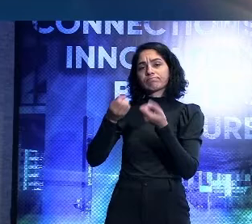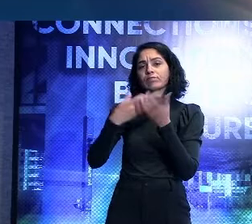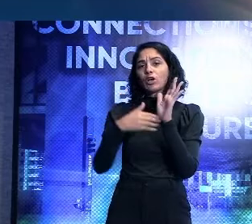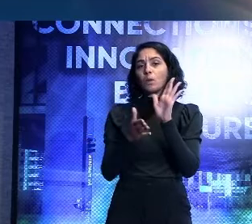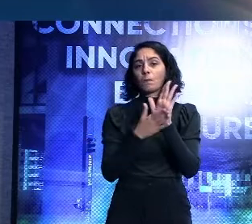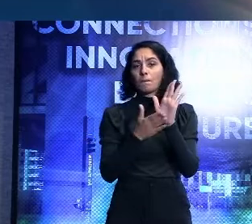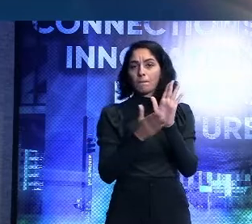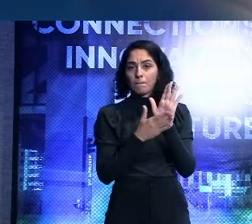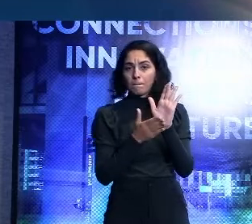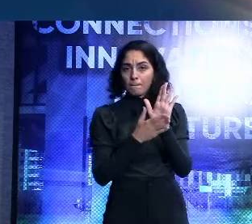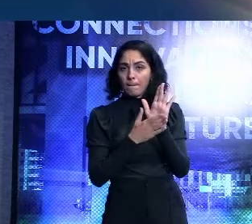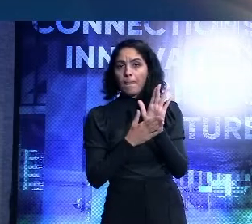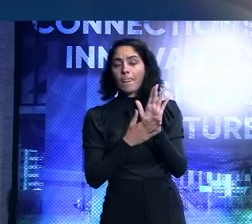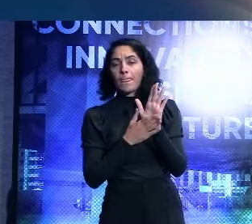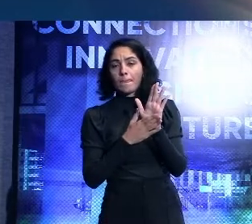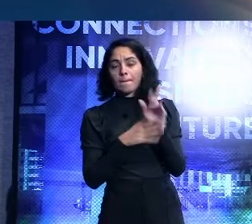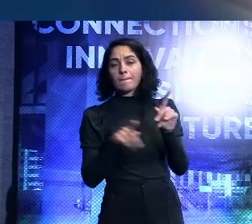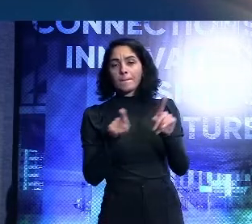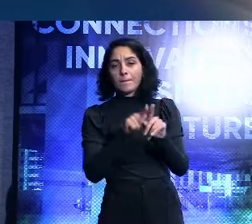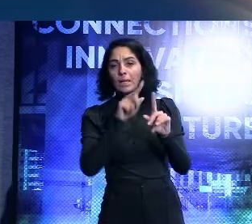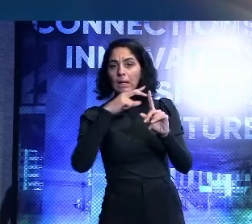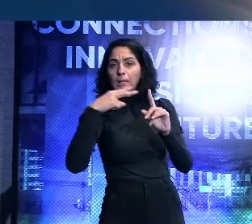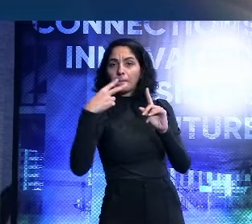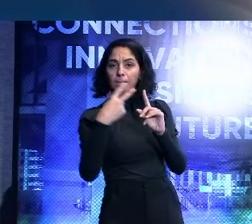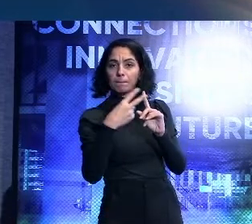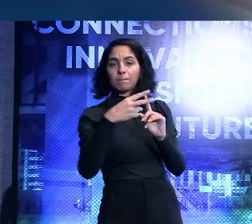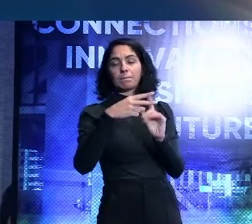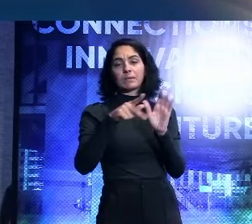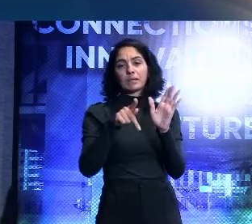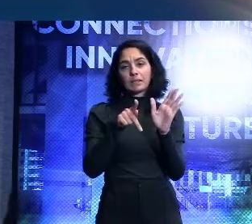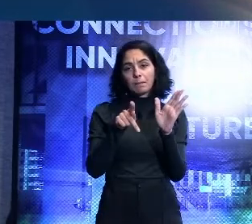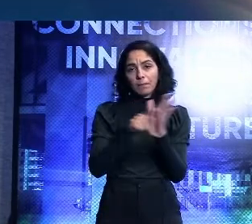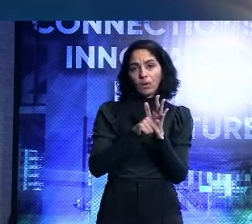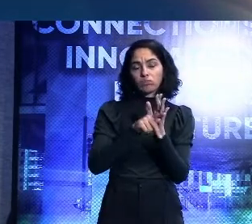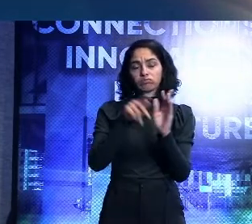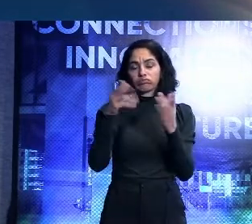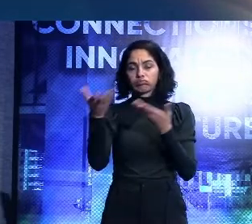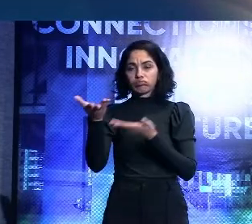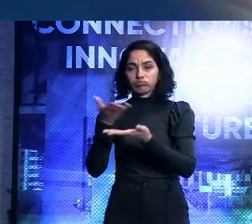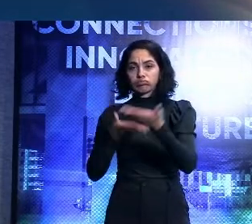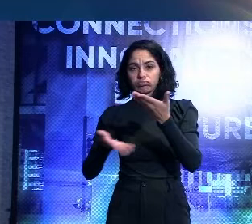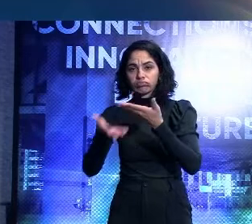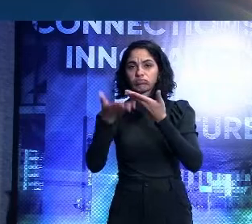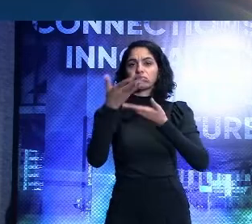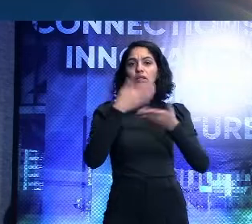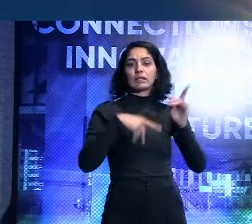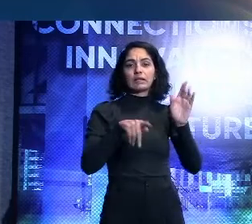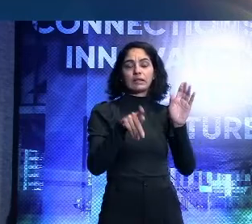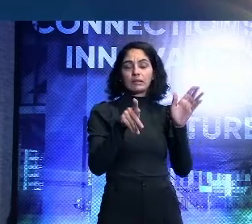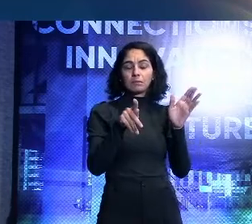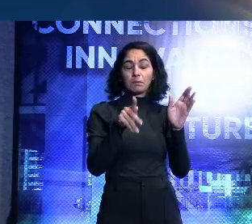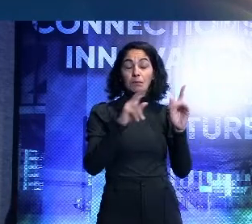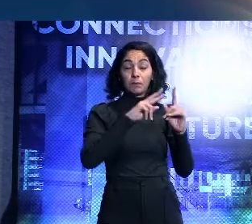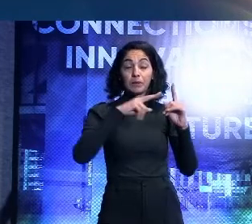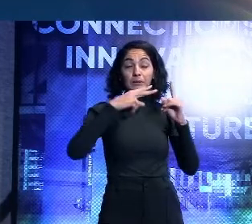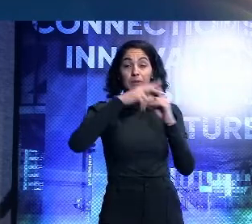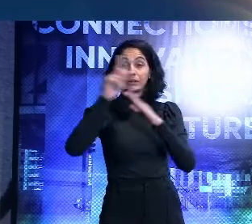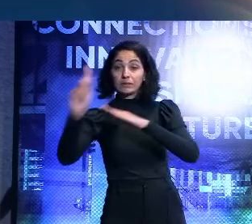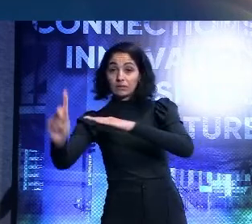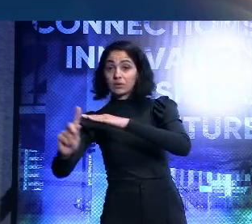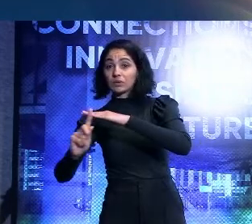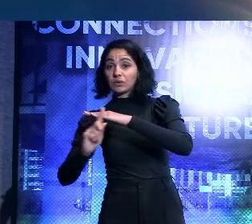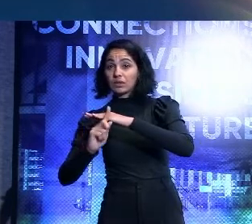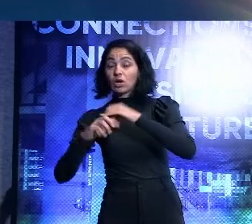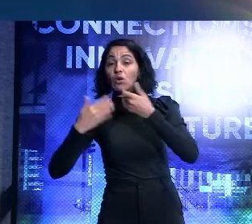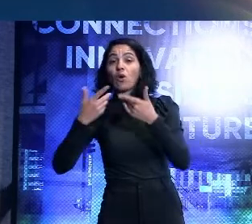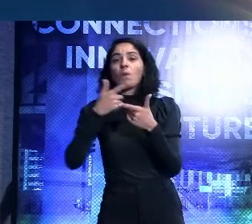orientado por valor sobre a ótica Lean. Propósito deve estar sempre associado à criação de valor na perspectiva do cliente. De novo, que problema